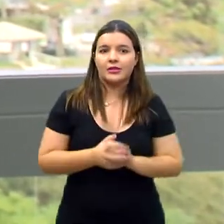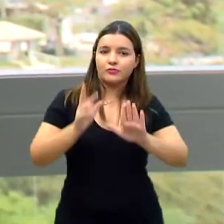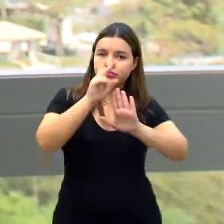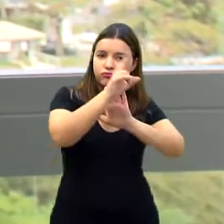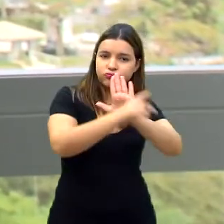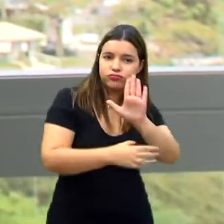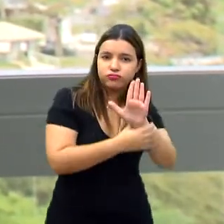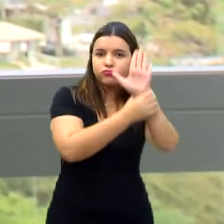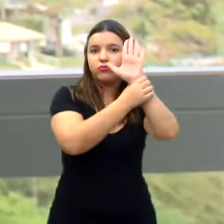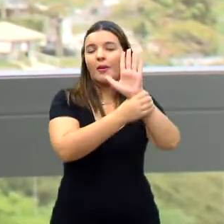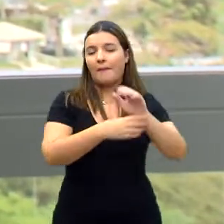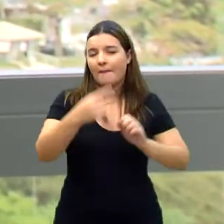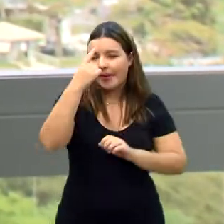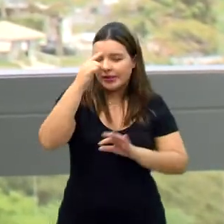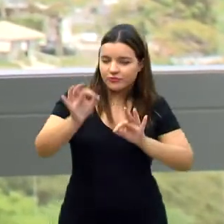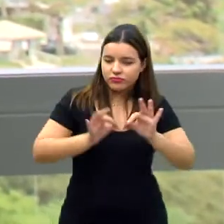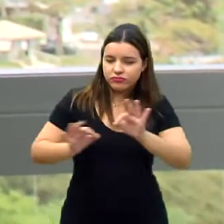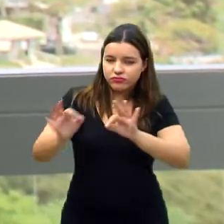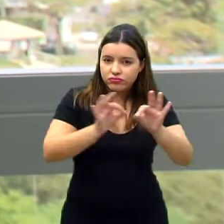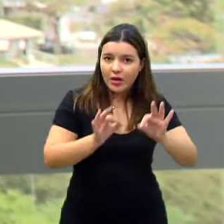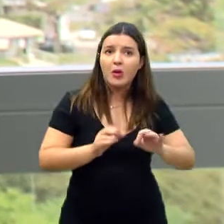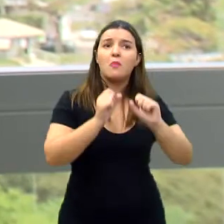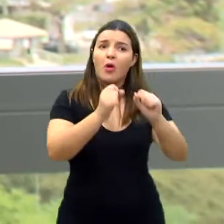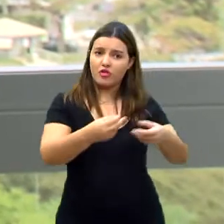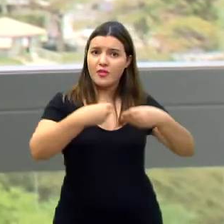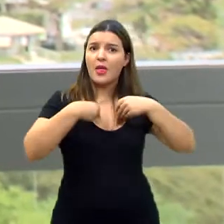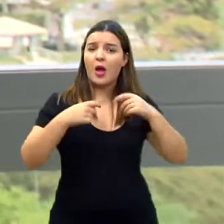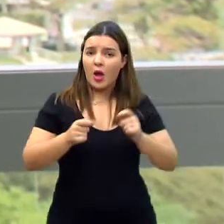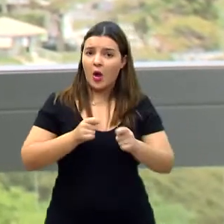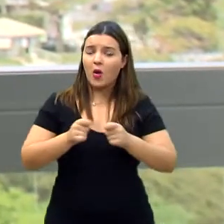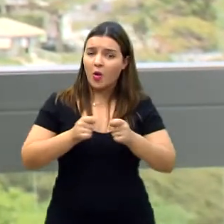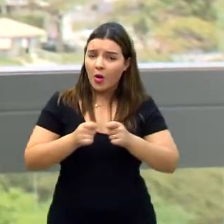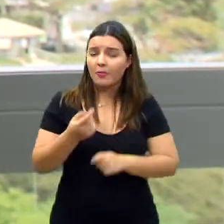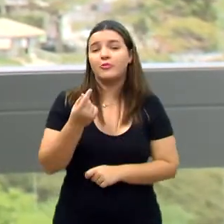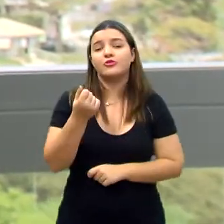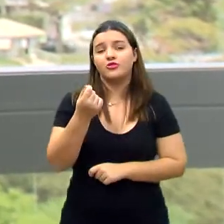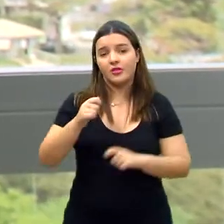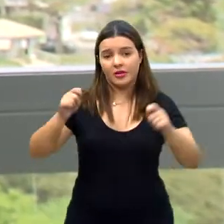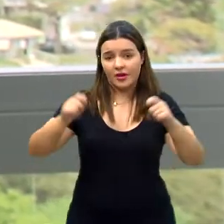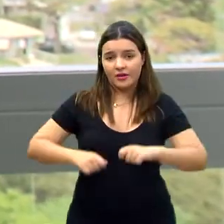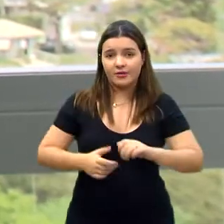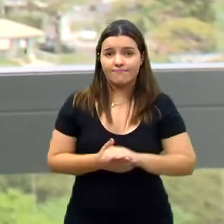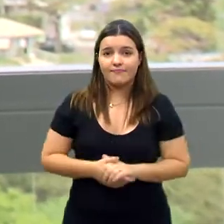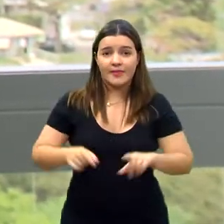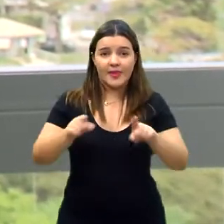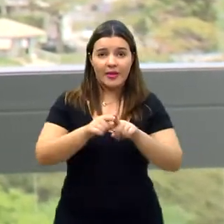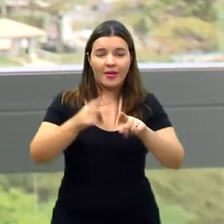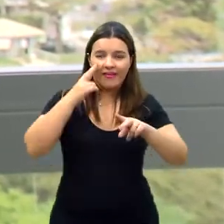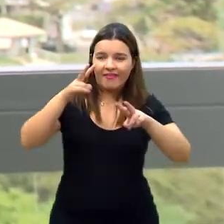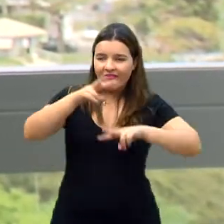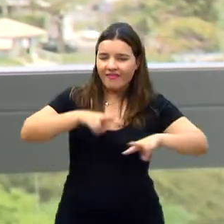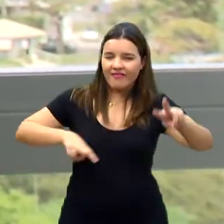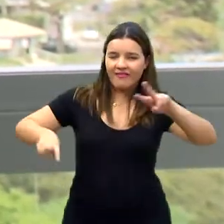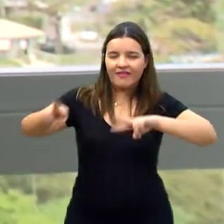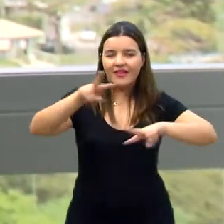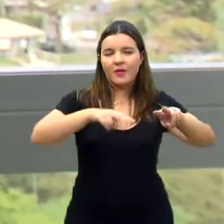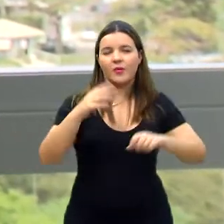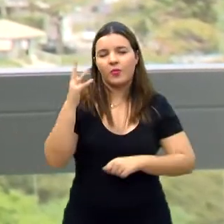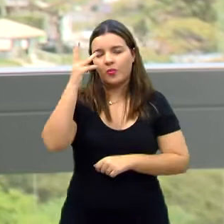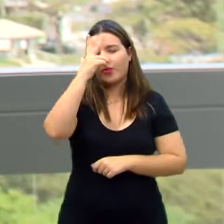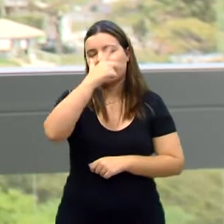mais bem pensada criado até economia para os espaços além de ter uma visão geral muito Ampla de